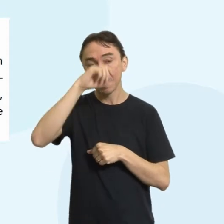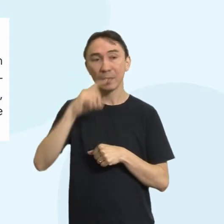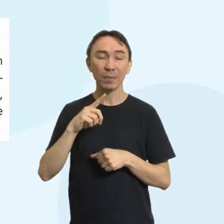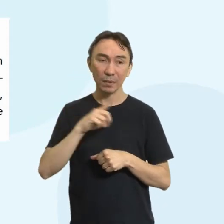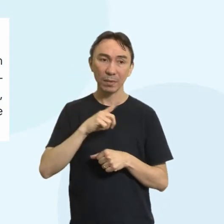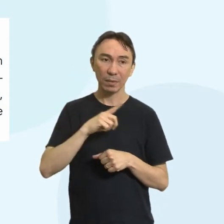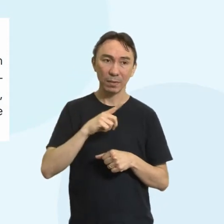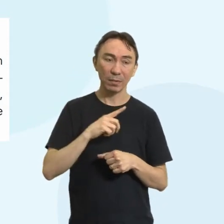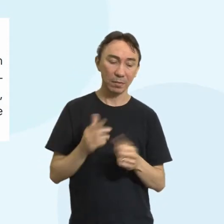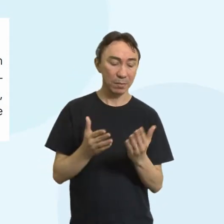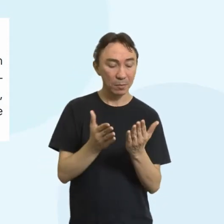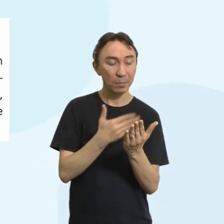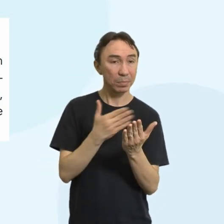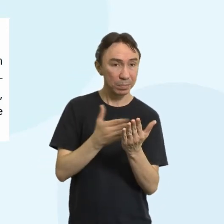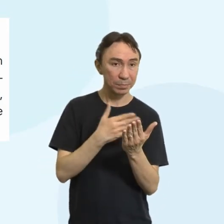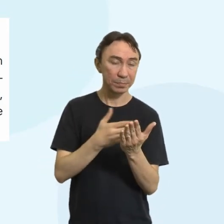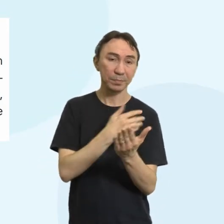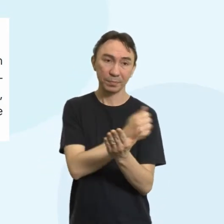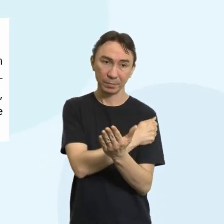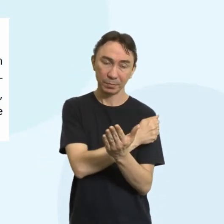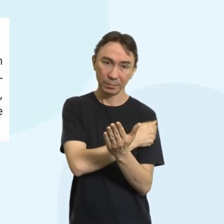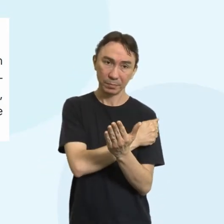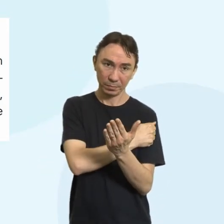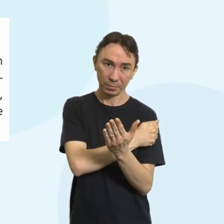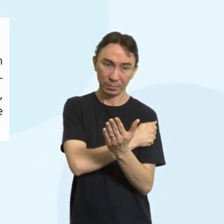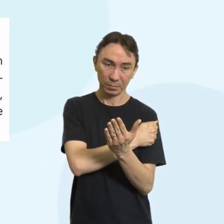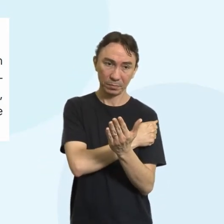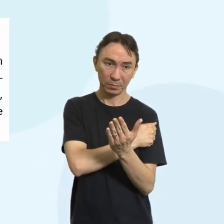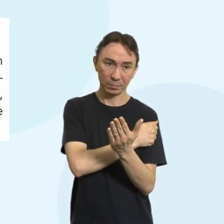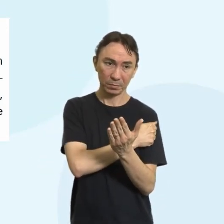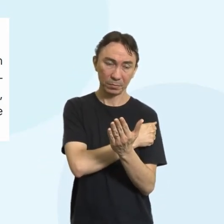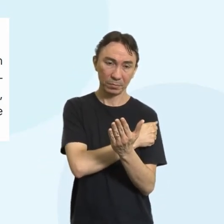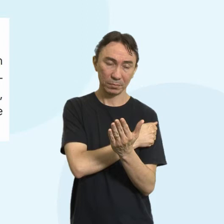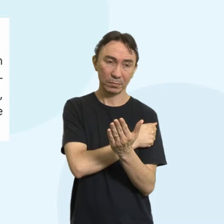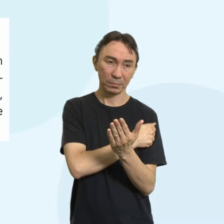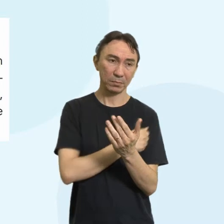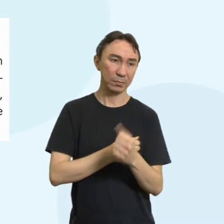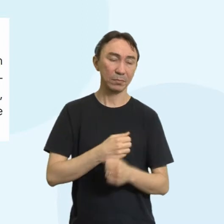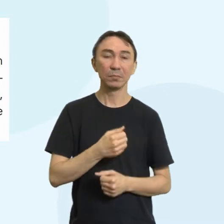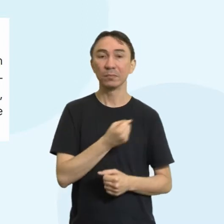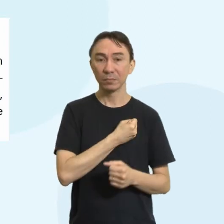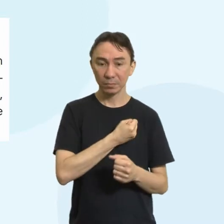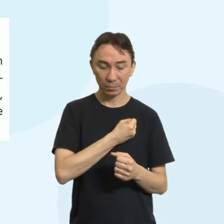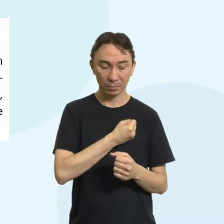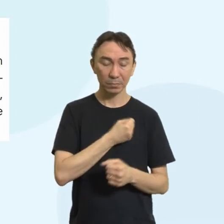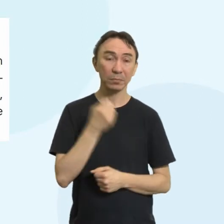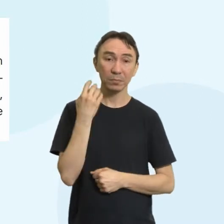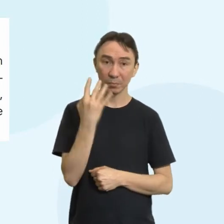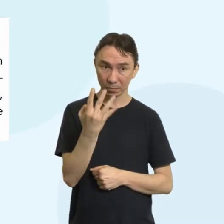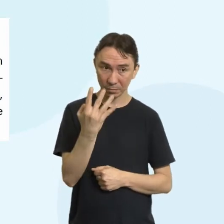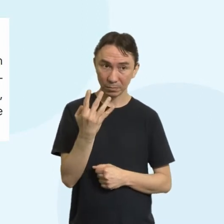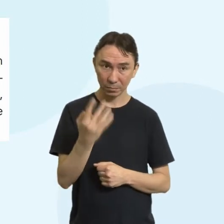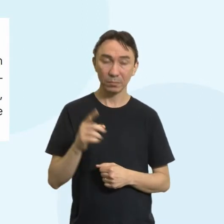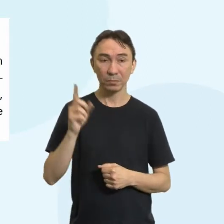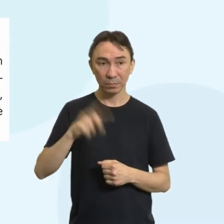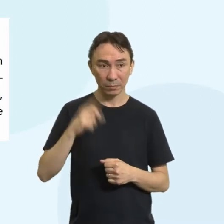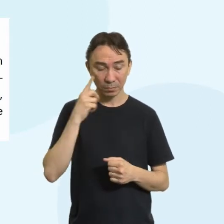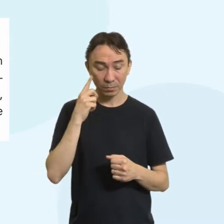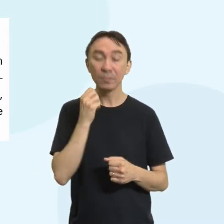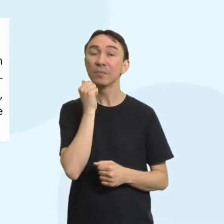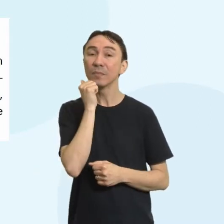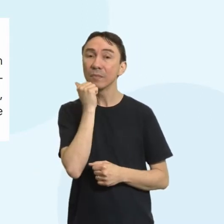aluno, né? Pertence ao currículo em ação, no volume 4 de Ciências do 6º